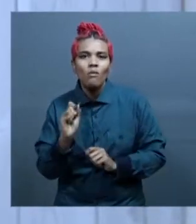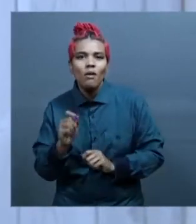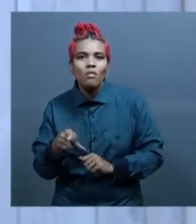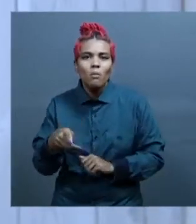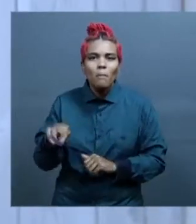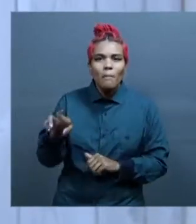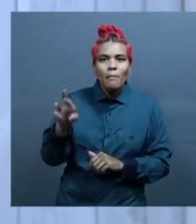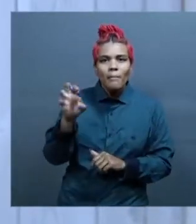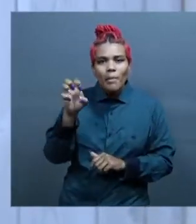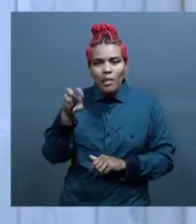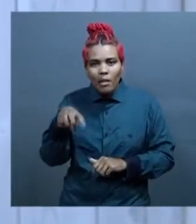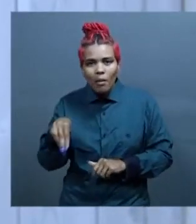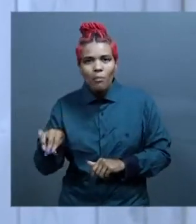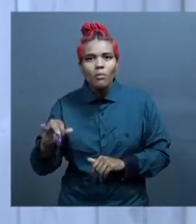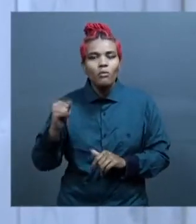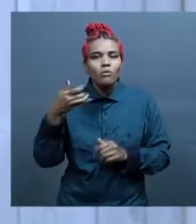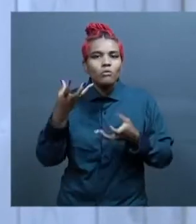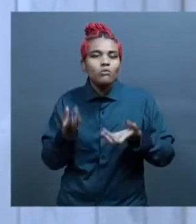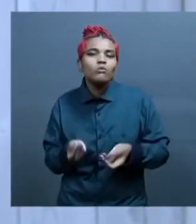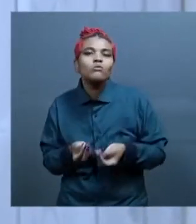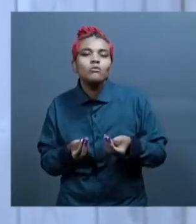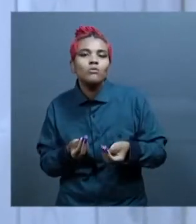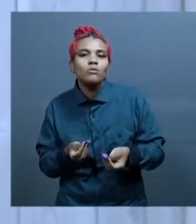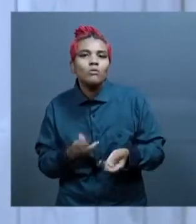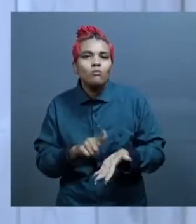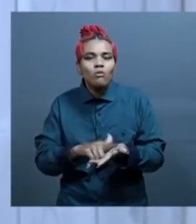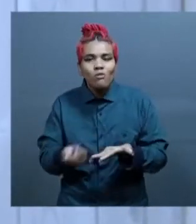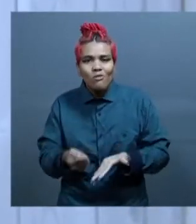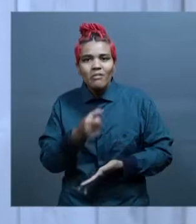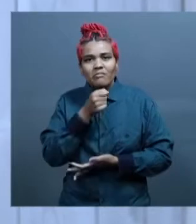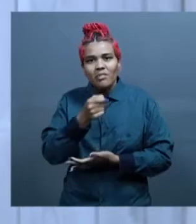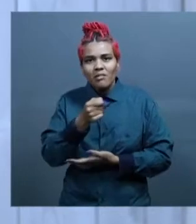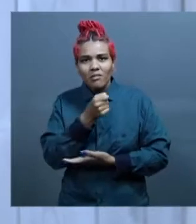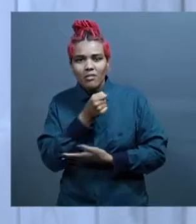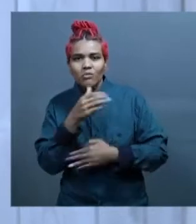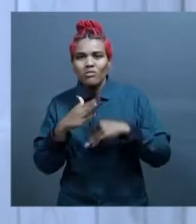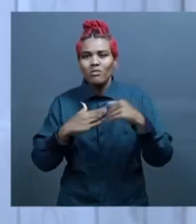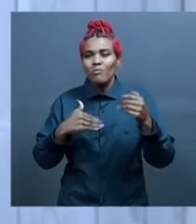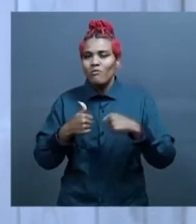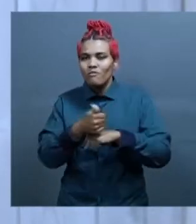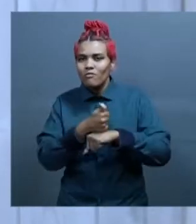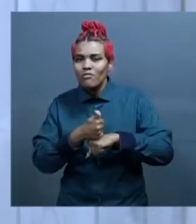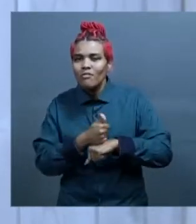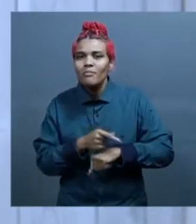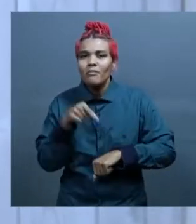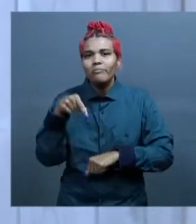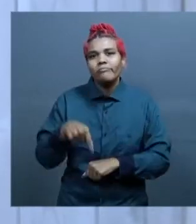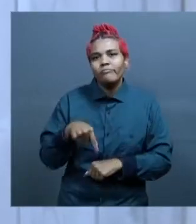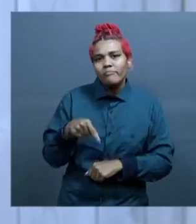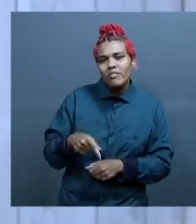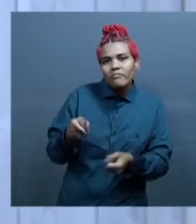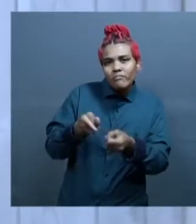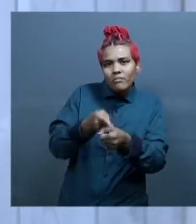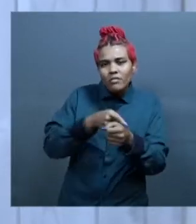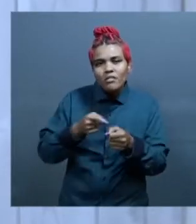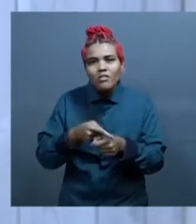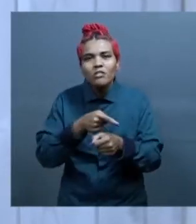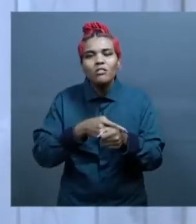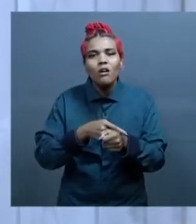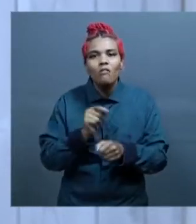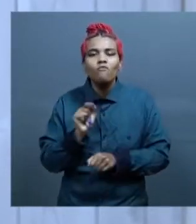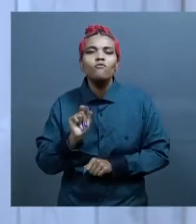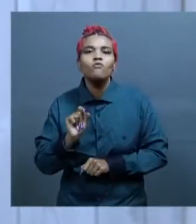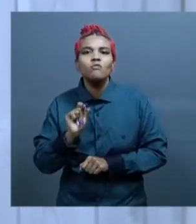reconhecer o trabalho dos profissionais da região este ano o tema central foi ética no jornalismo